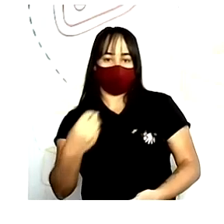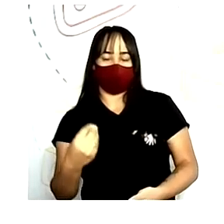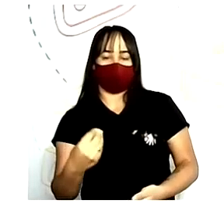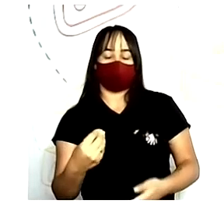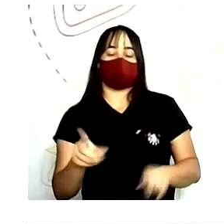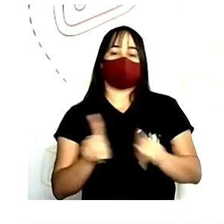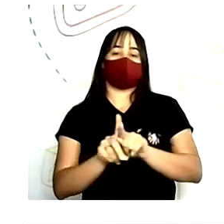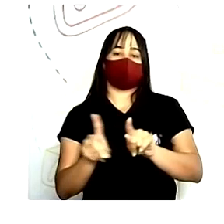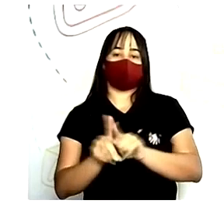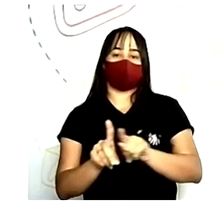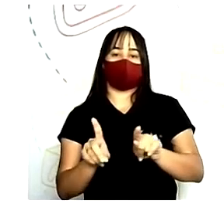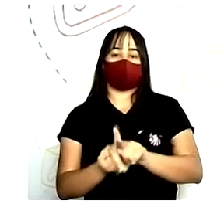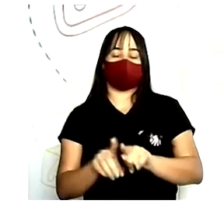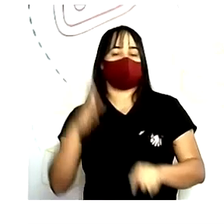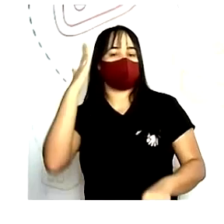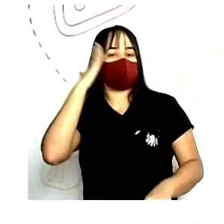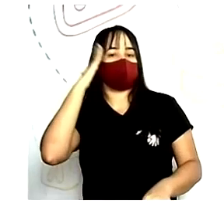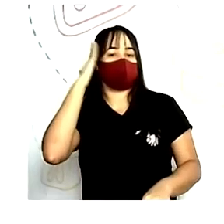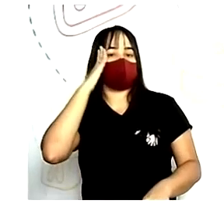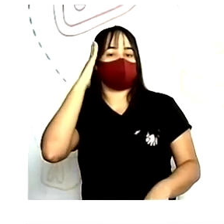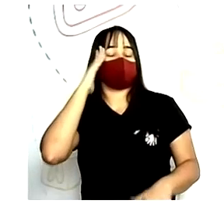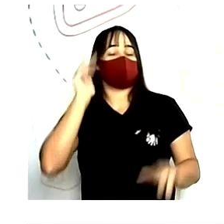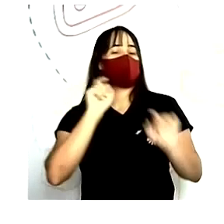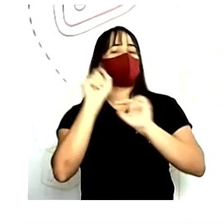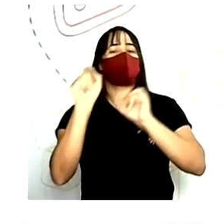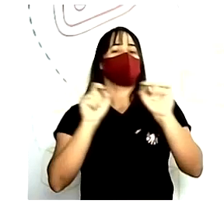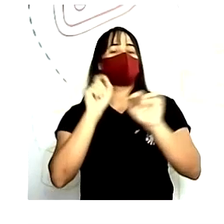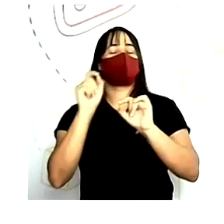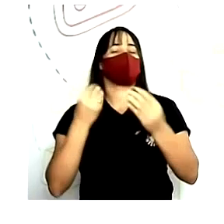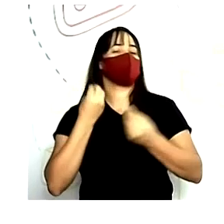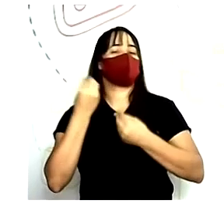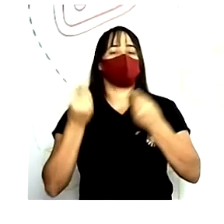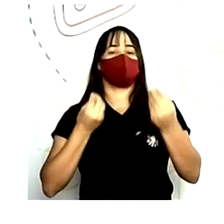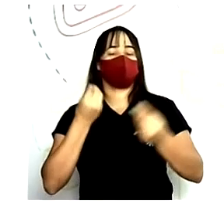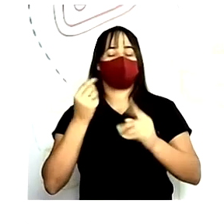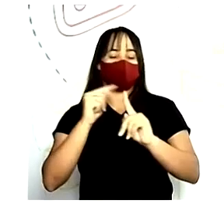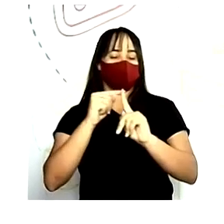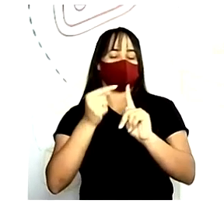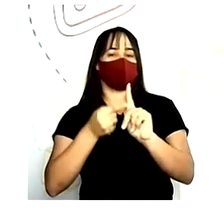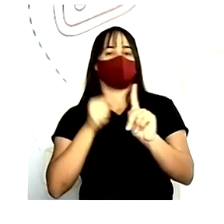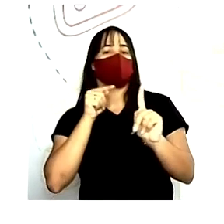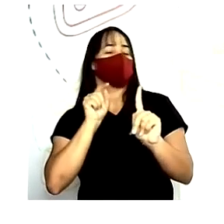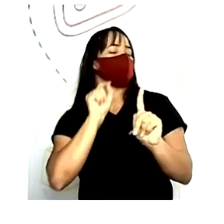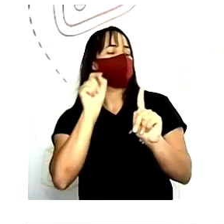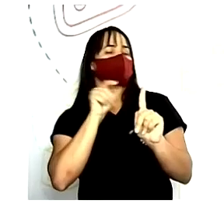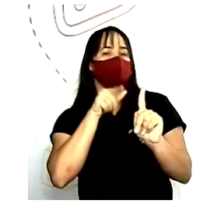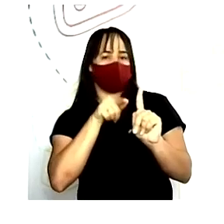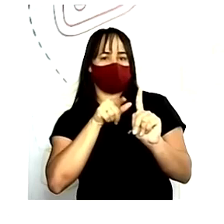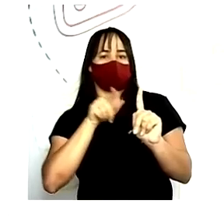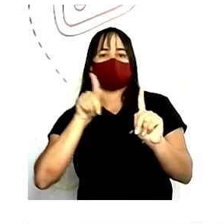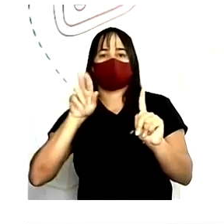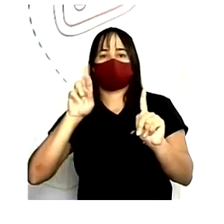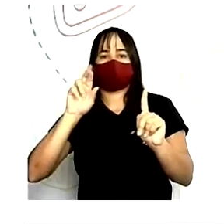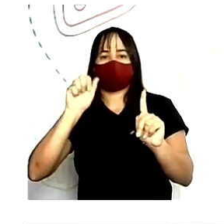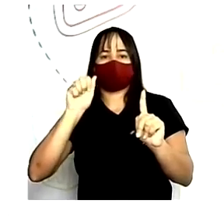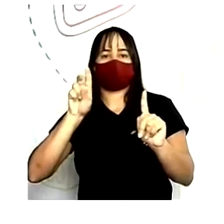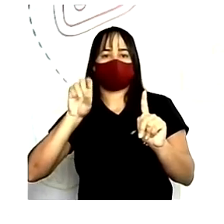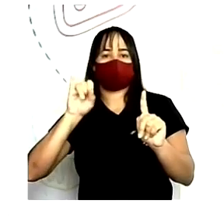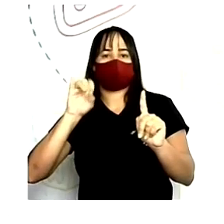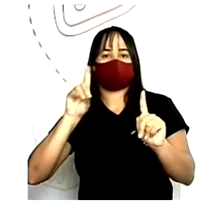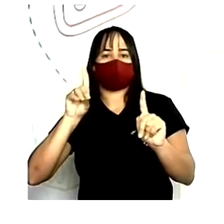e também para você entender o que é aquilo, como é que funciona aquela gestação, para que ela venha ocorrer bem na sua